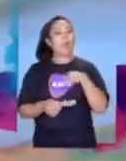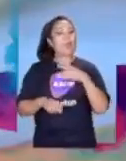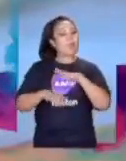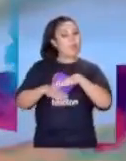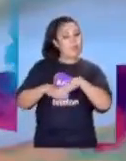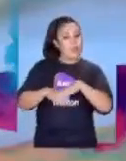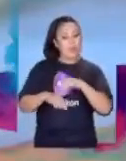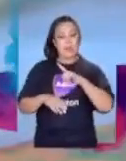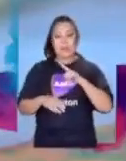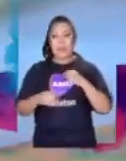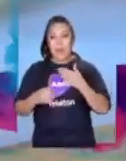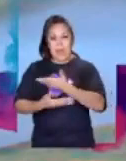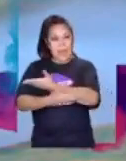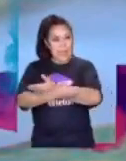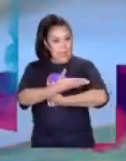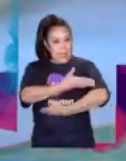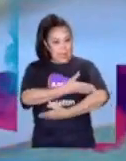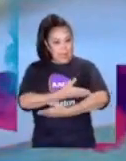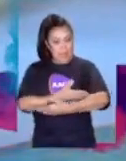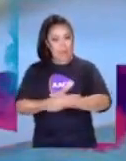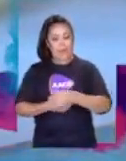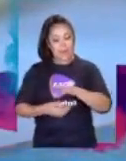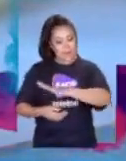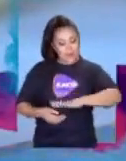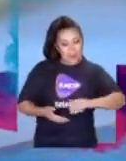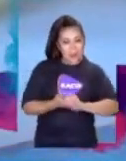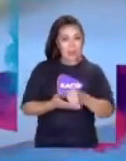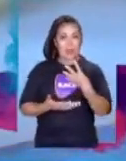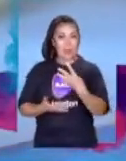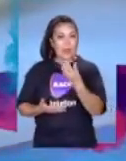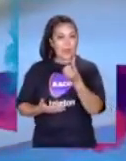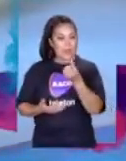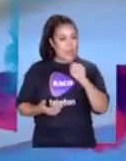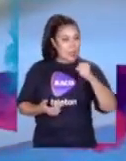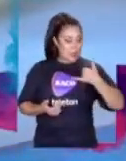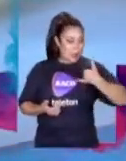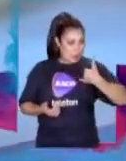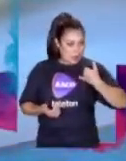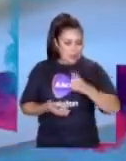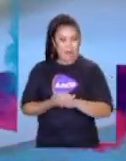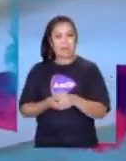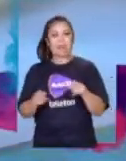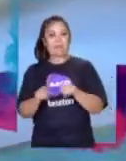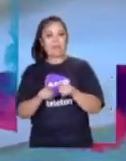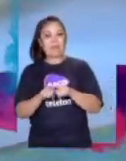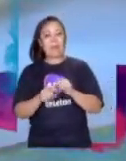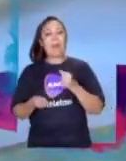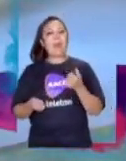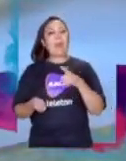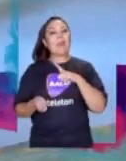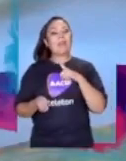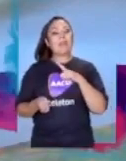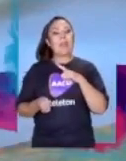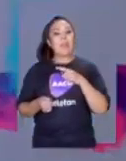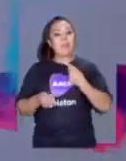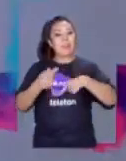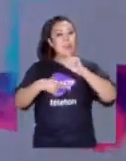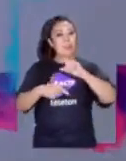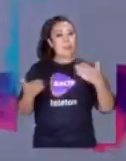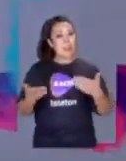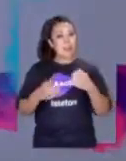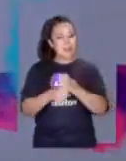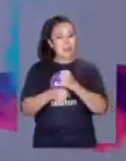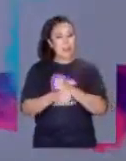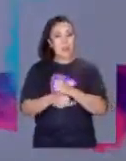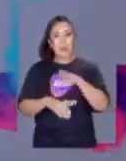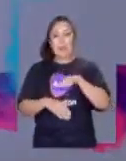fez... Existem camisetas de infantil, 4, 6, 8 anos. E a gente teve esse sucesso esse ano